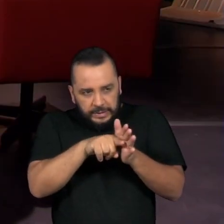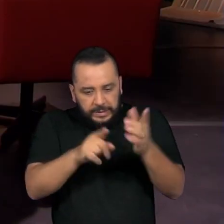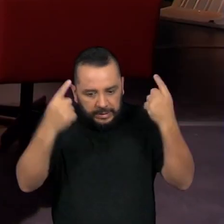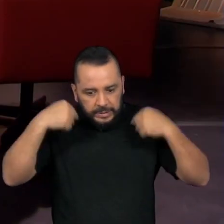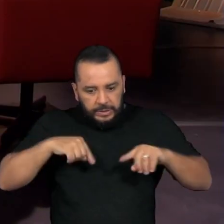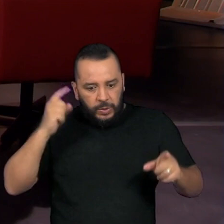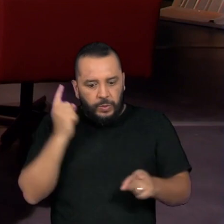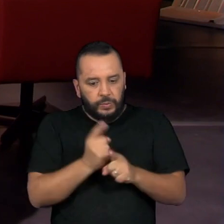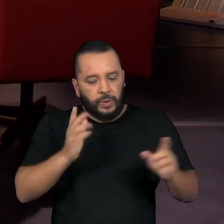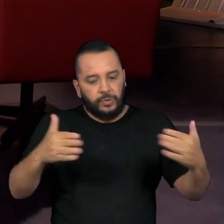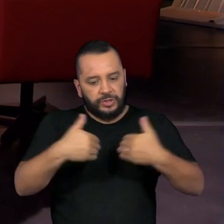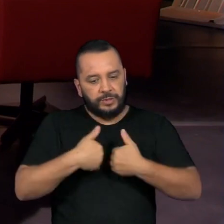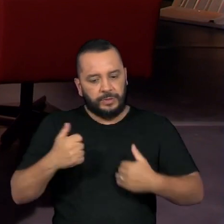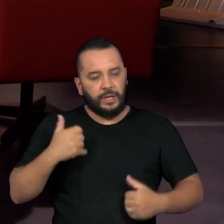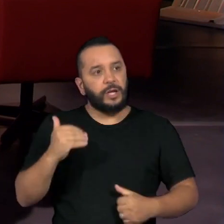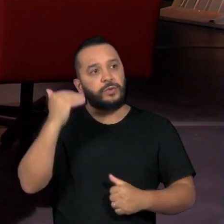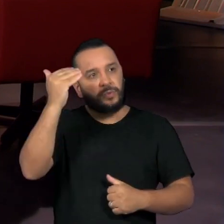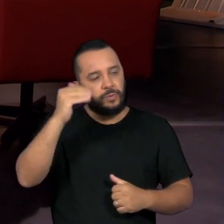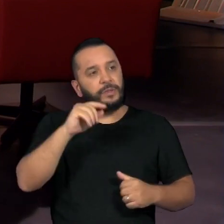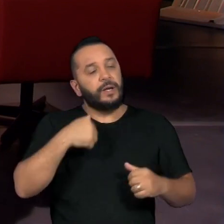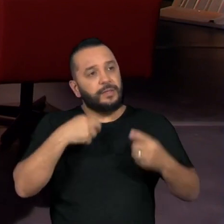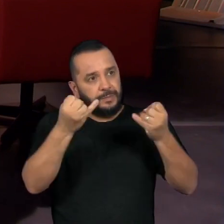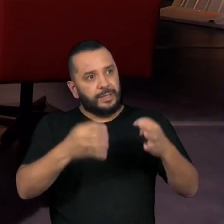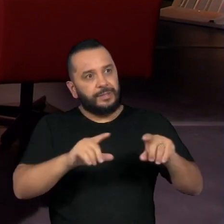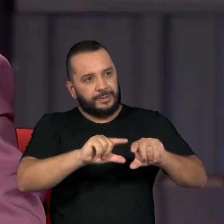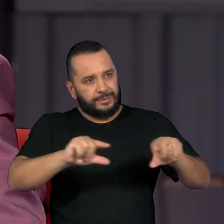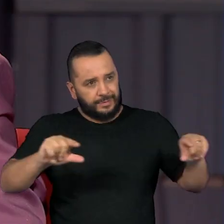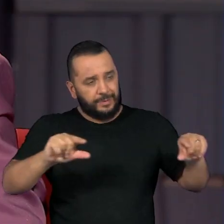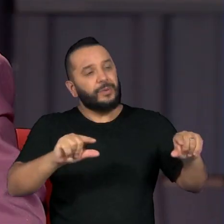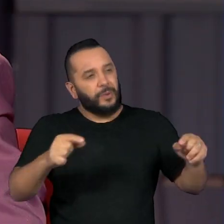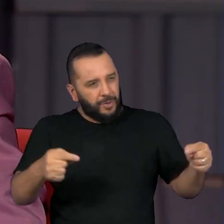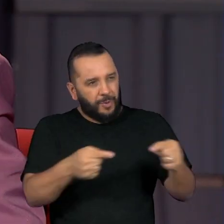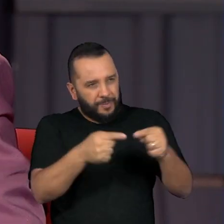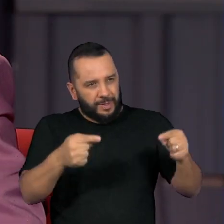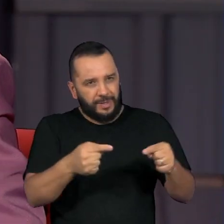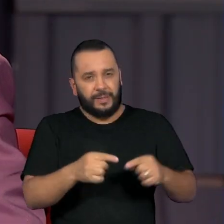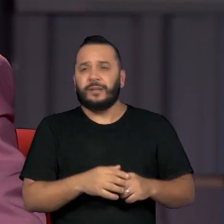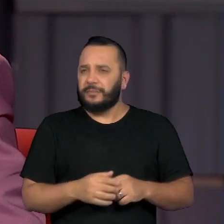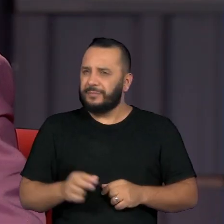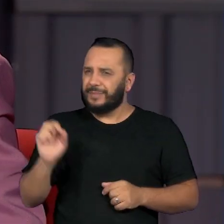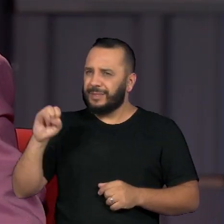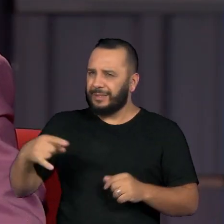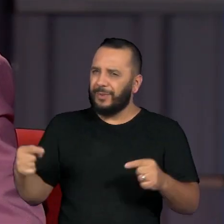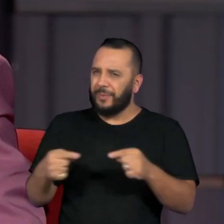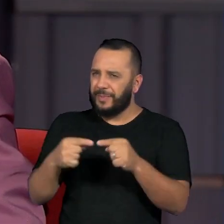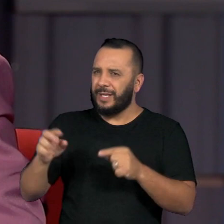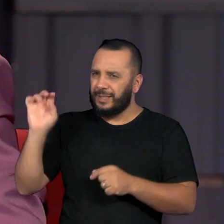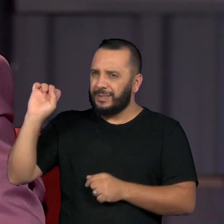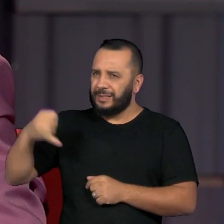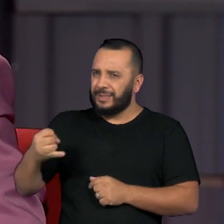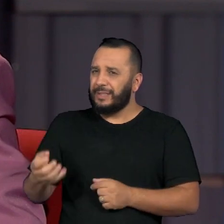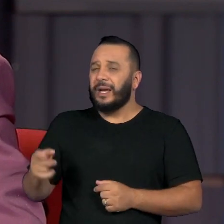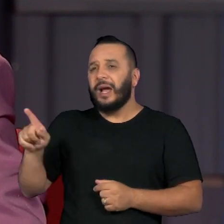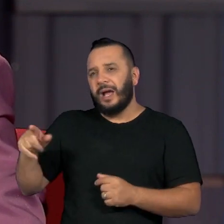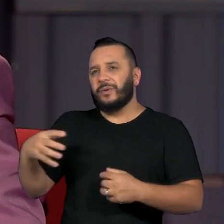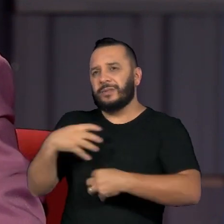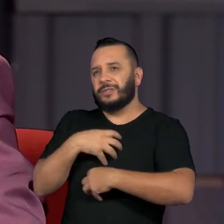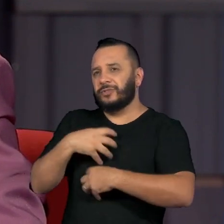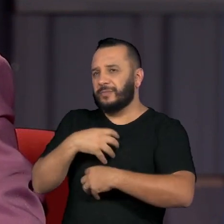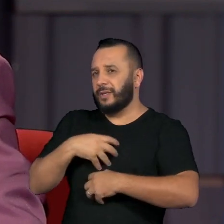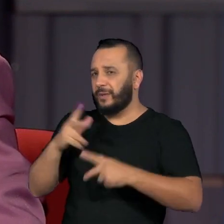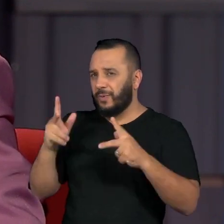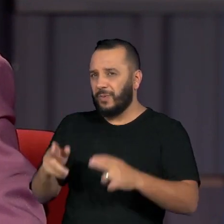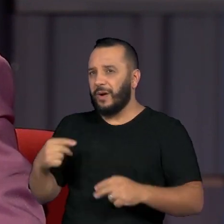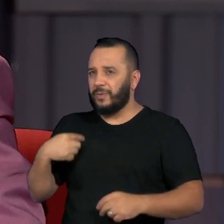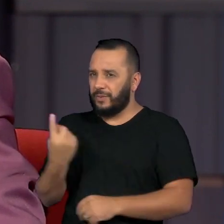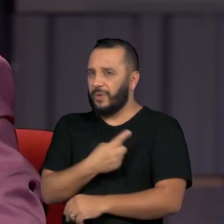poema pode significar uma infância autista? Eu gosto muito, faz muito sentido, assim, pode. É um sentimento comum a